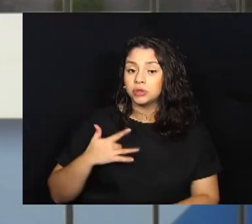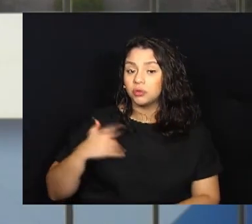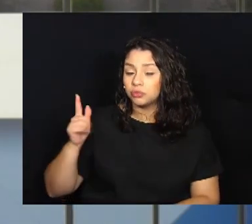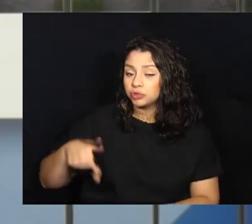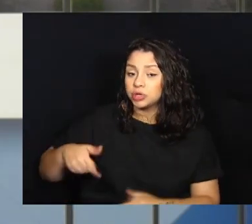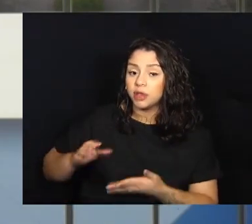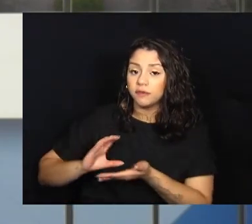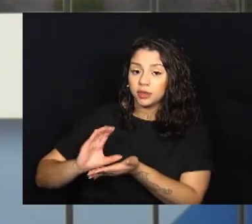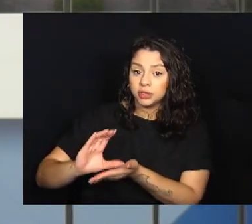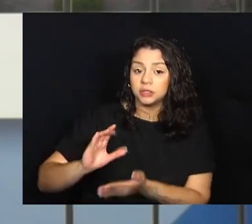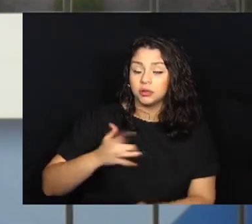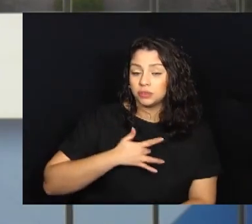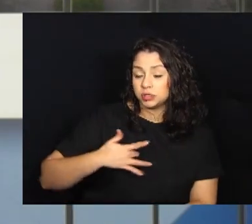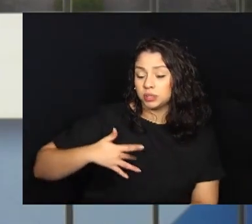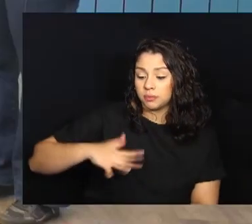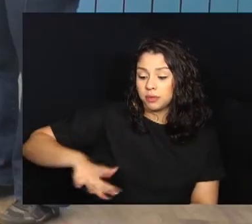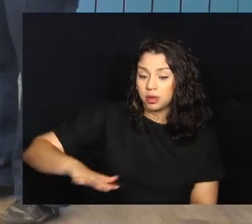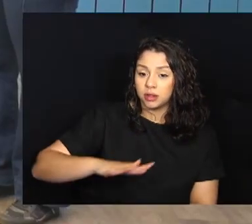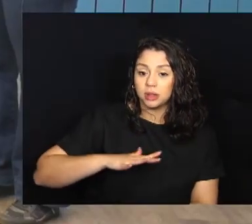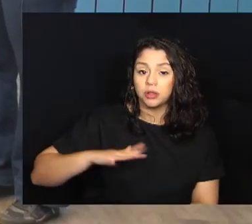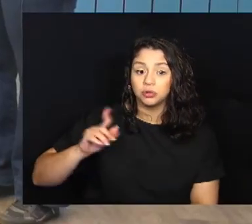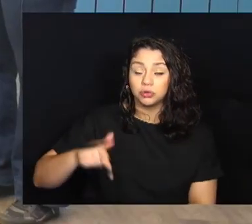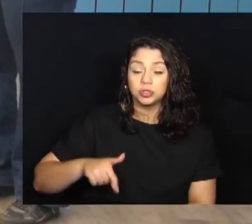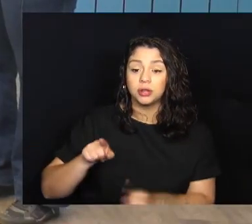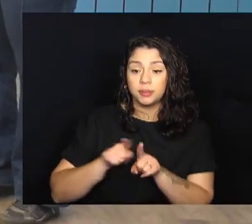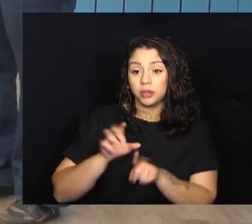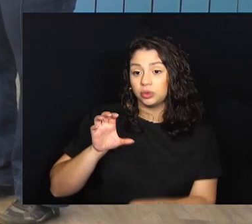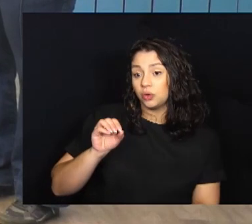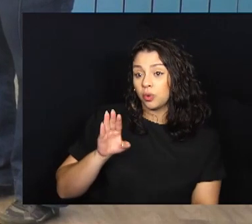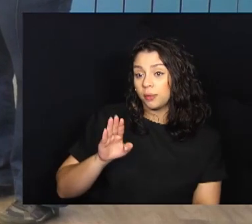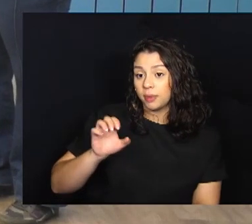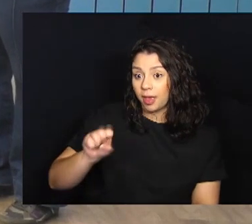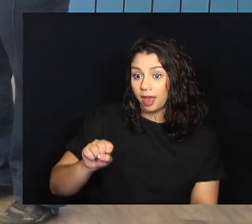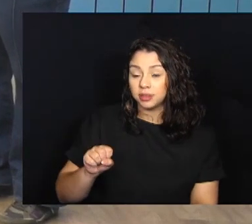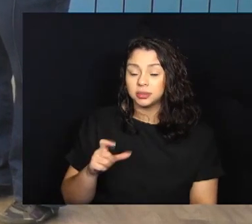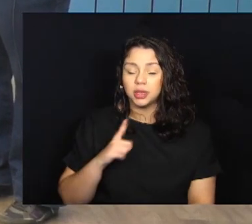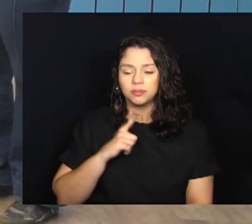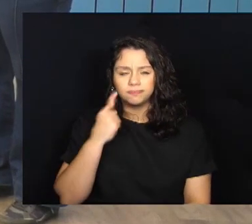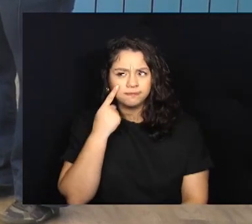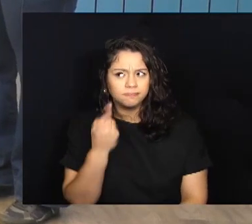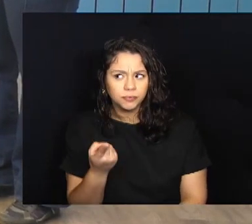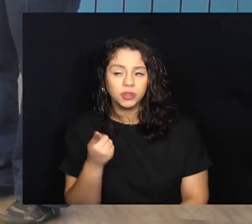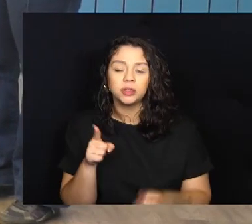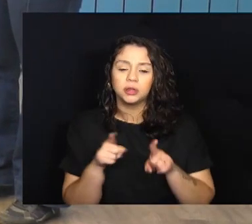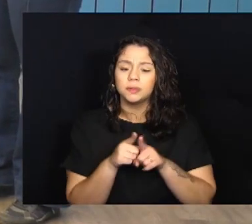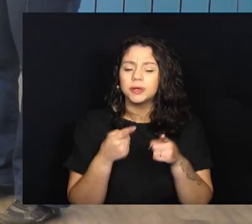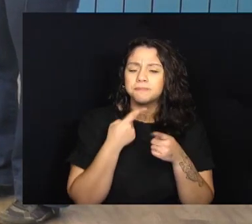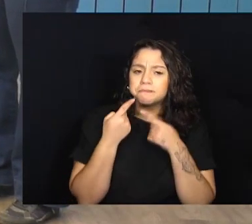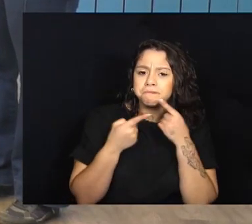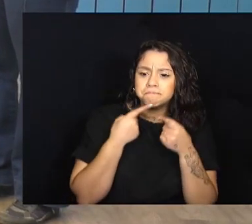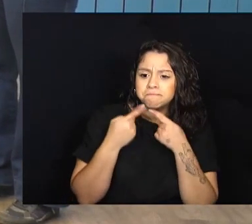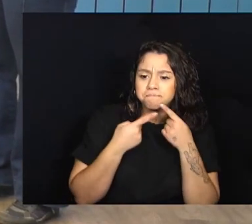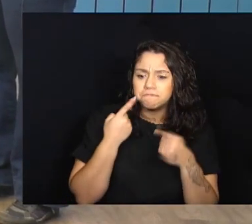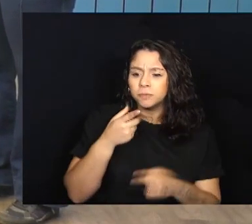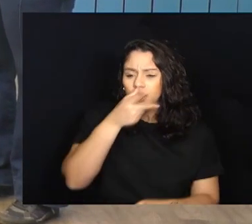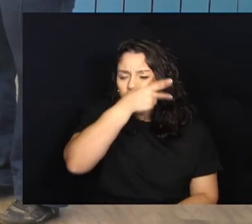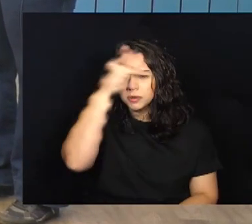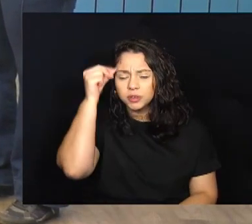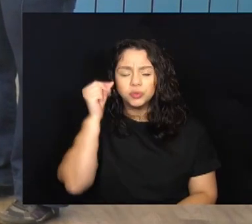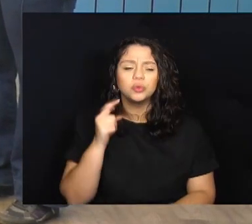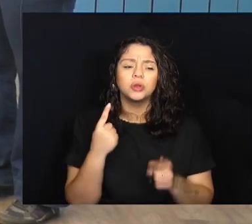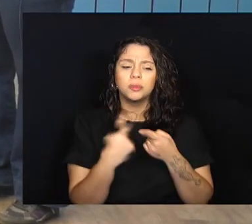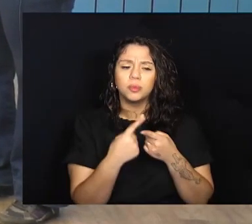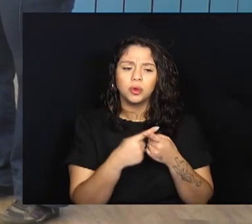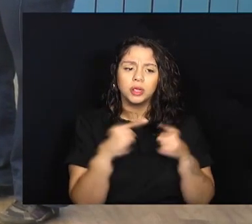sistema básico, no posto de saúde, na UBS. Eu tenho visto e eu tenho questionado bastante a prefeitura, porque a prefeitura